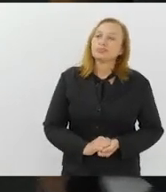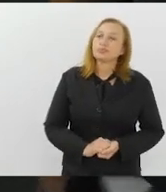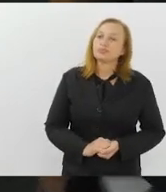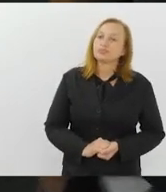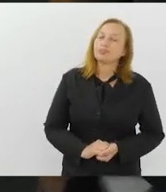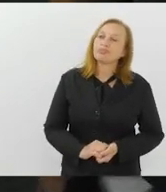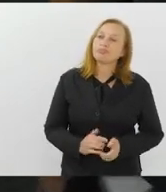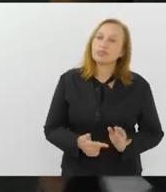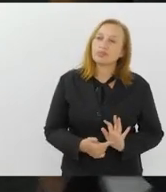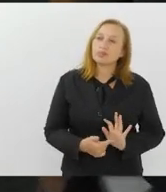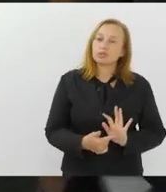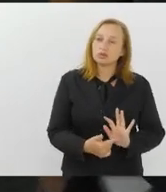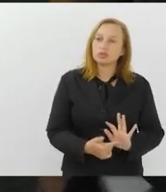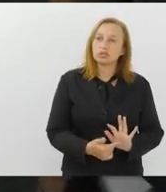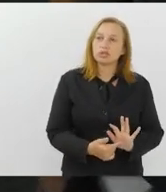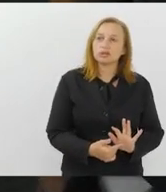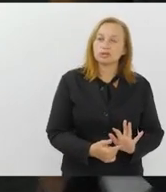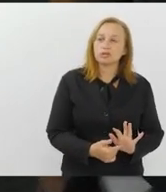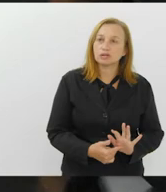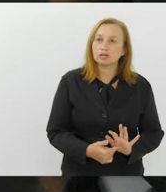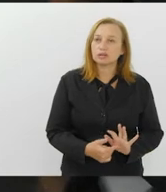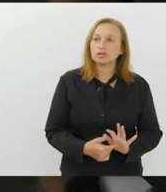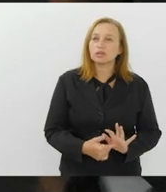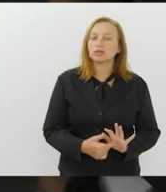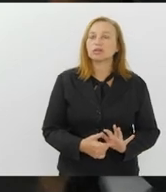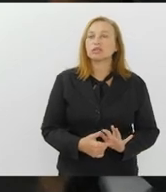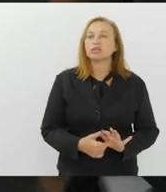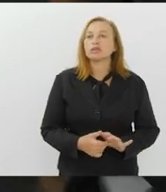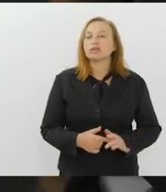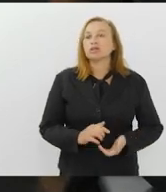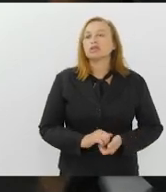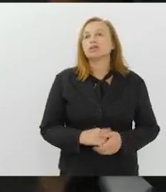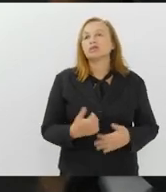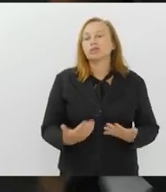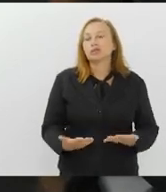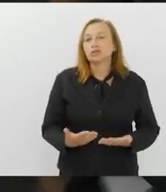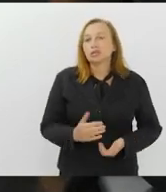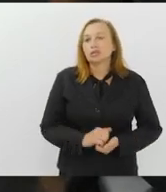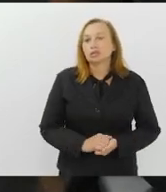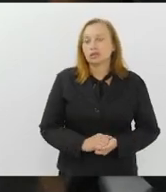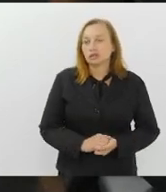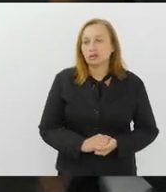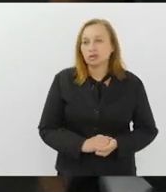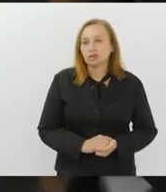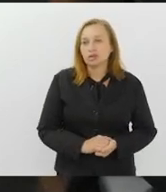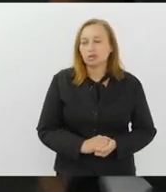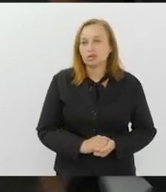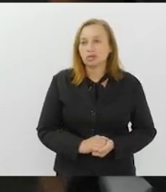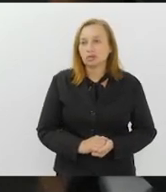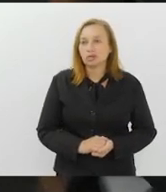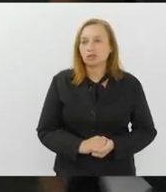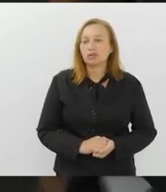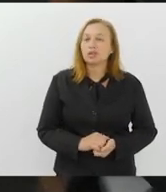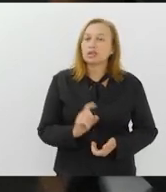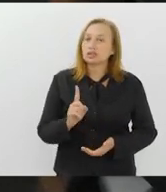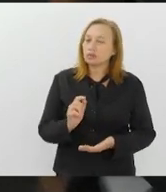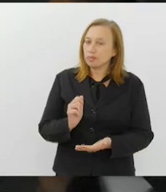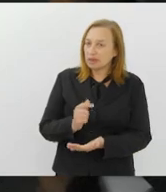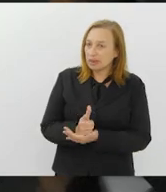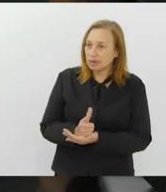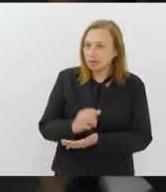elencado aqui, regulamentado pela agência no sistema de informação de beneficiários. Então, a gente tem desde a inadimplência do beneficiário, claro,